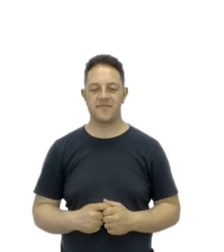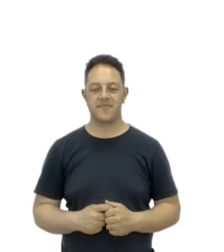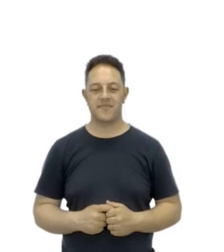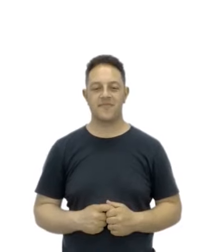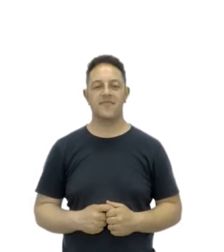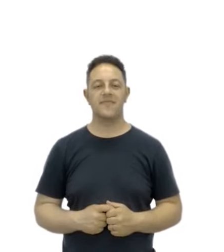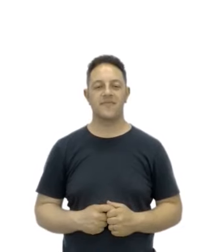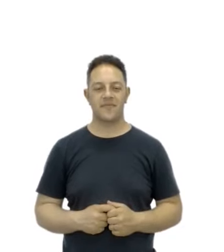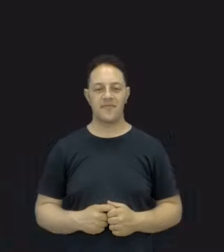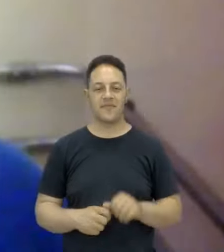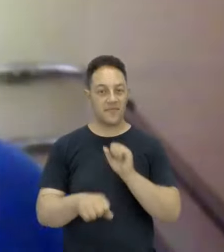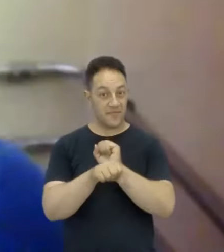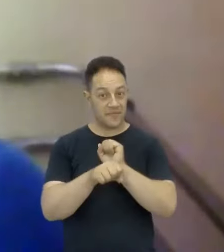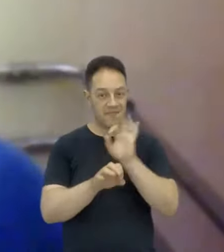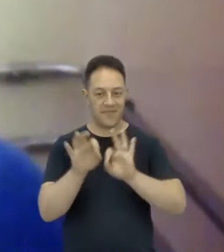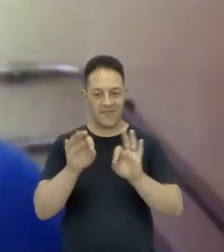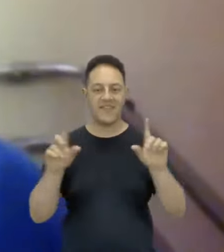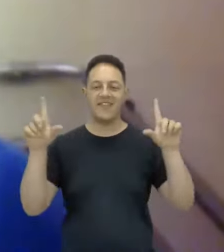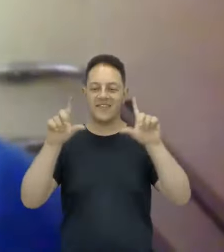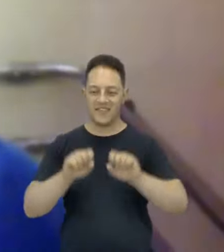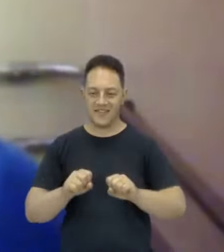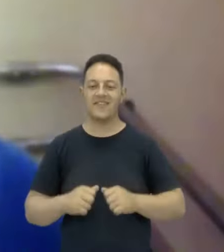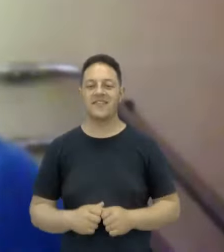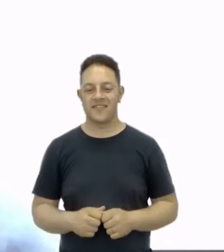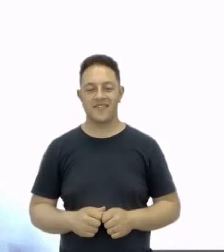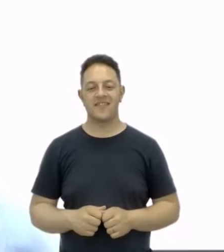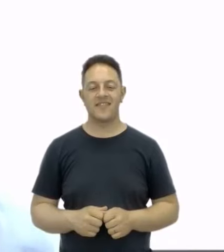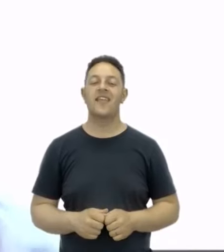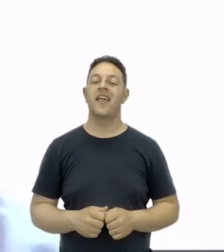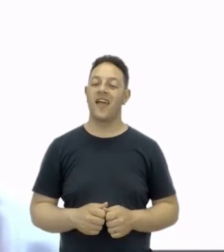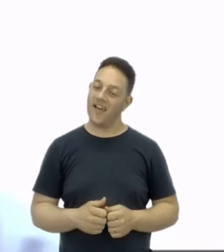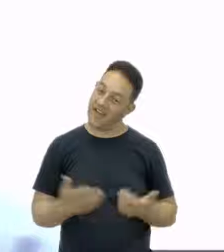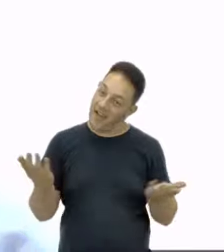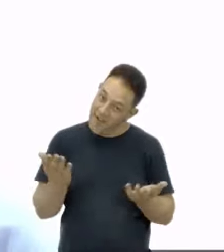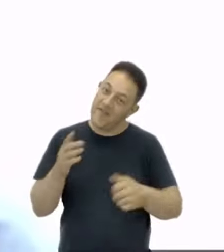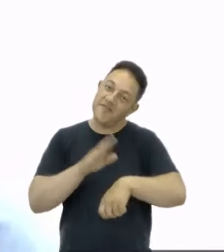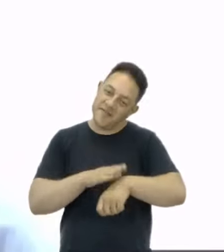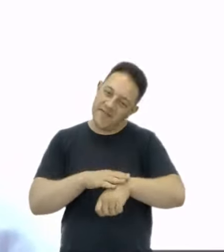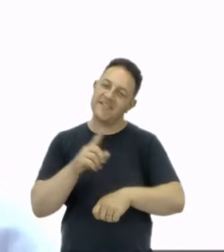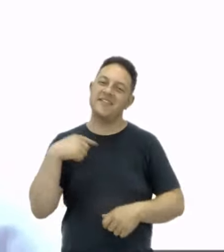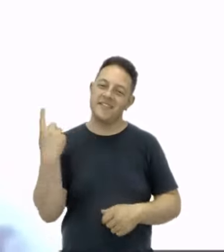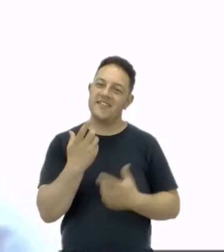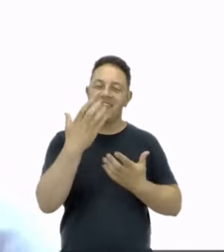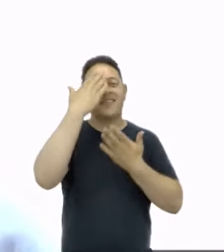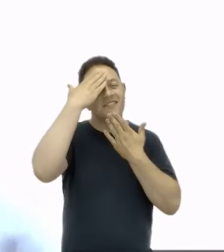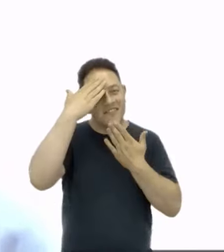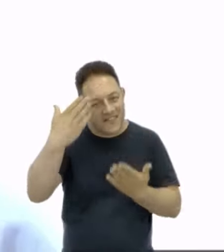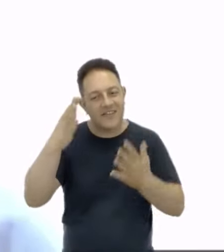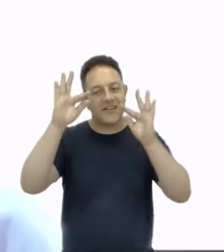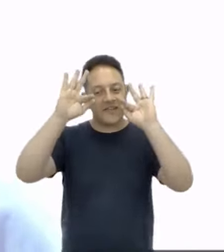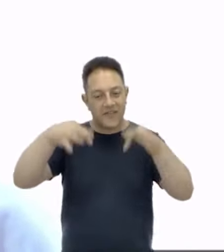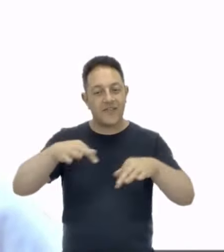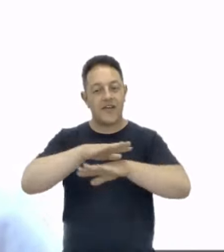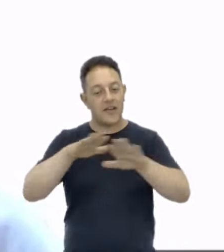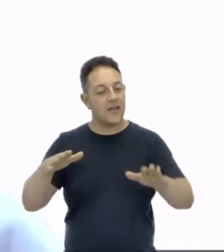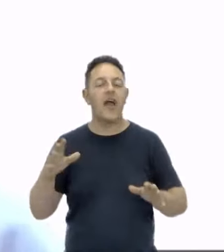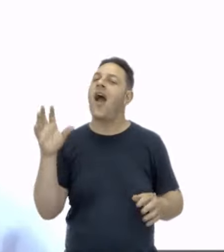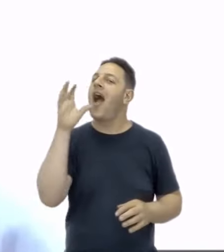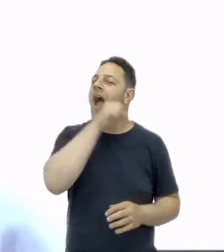Vamos lá. Então, agora é o momento da gente agradecer, finalizar aqui. Foi tudo